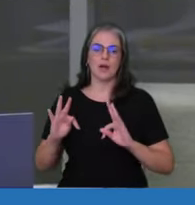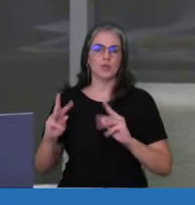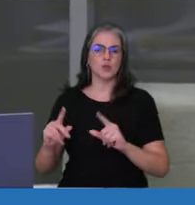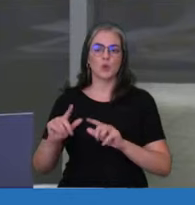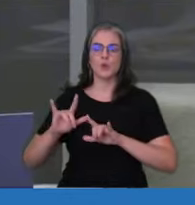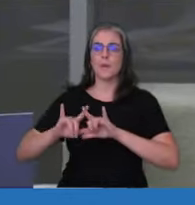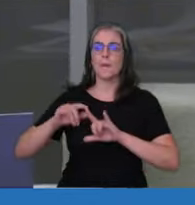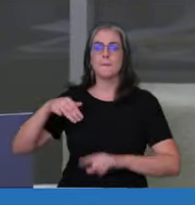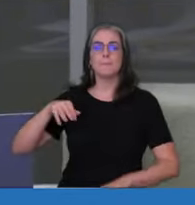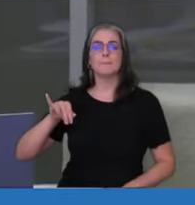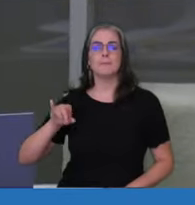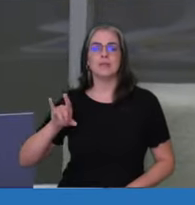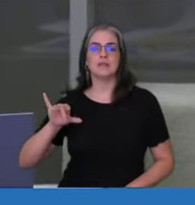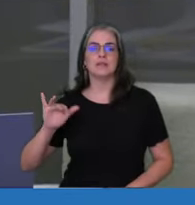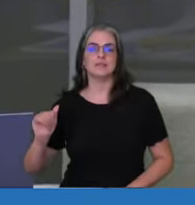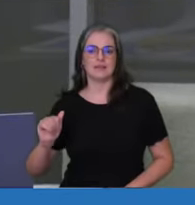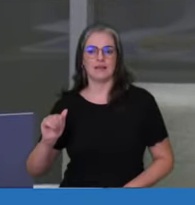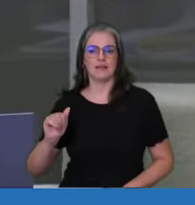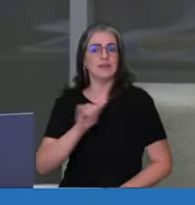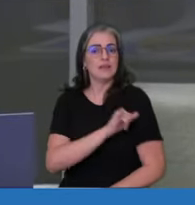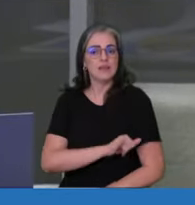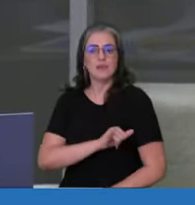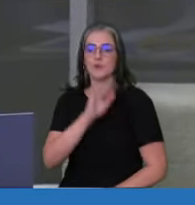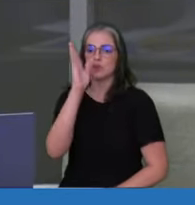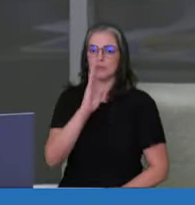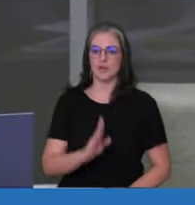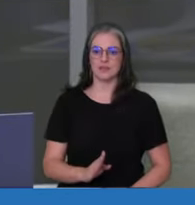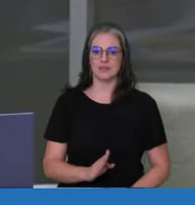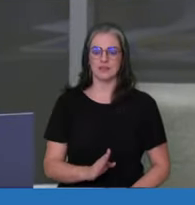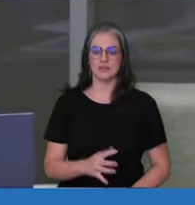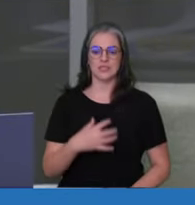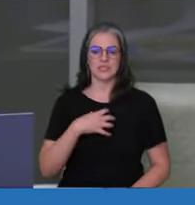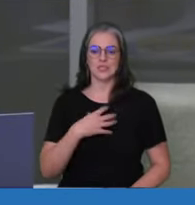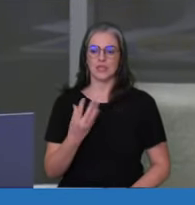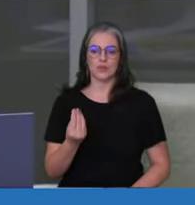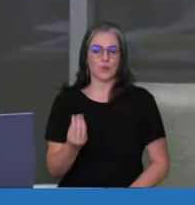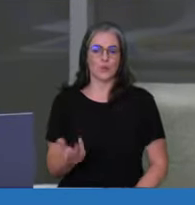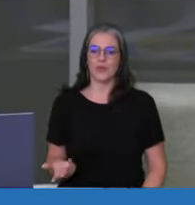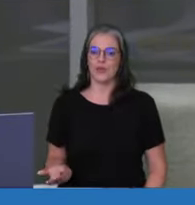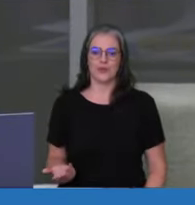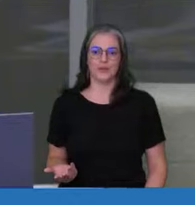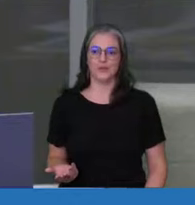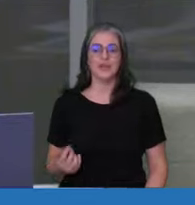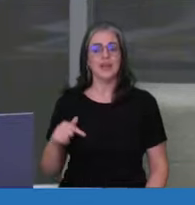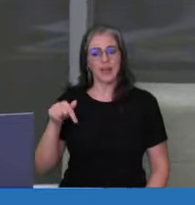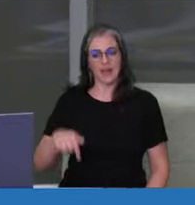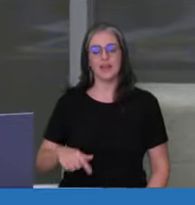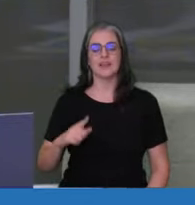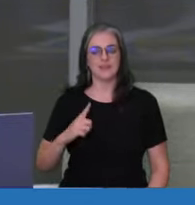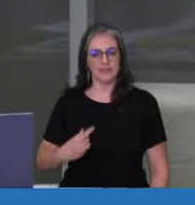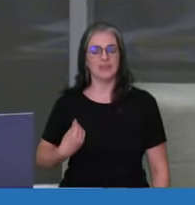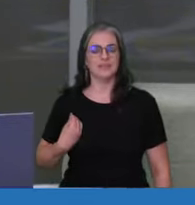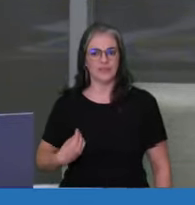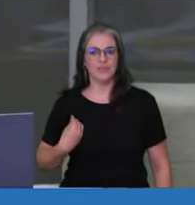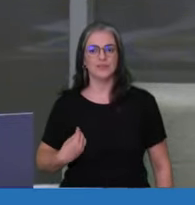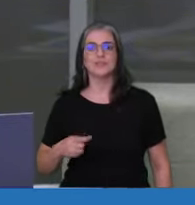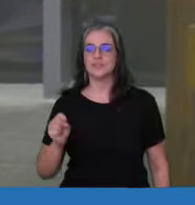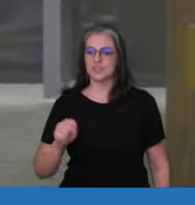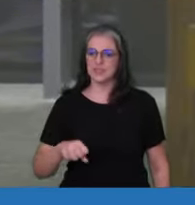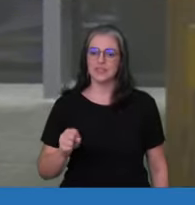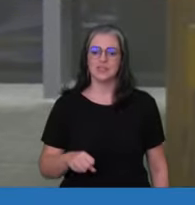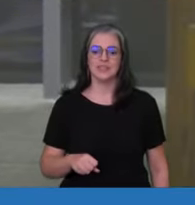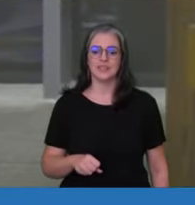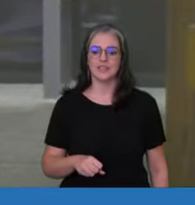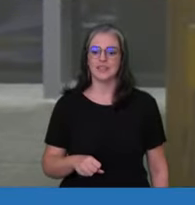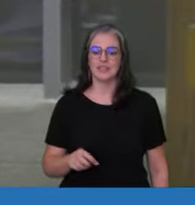todo o Brasil. Eles estão aqui presentes no plenário. Sinto muito, o Brasão não é o único. Não é o único que está no Congresso Nacional, não é o único que está nas